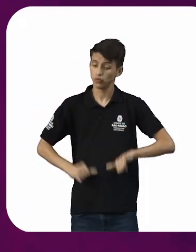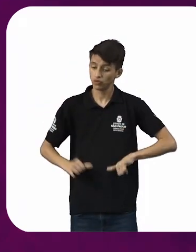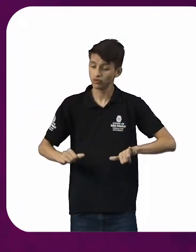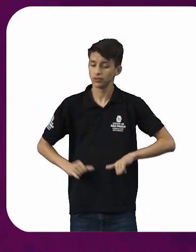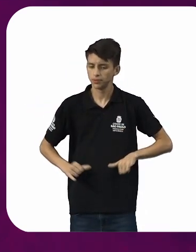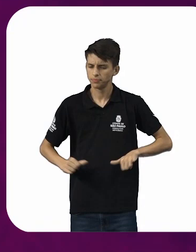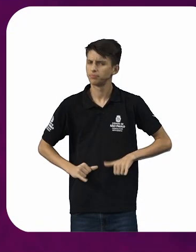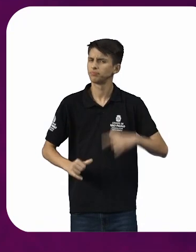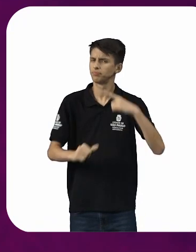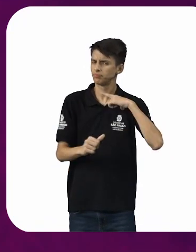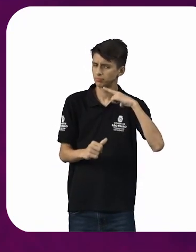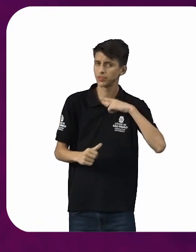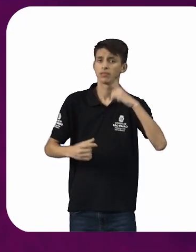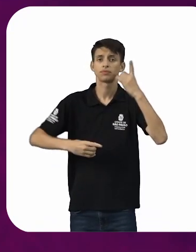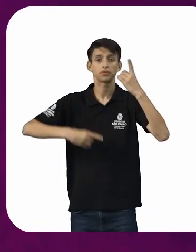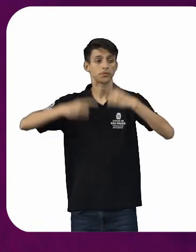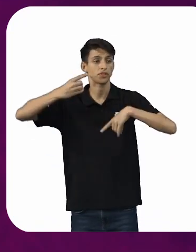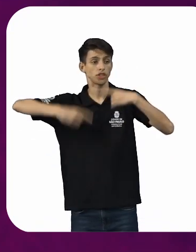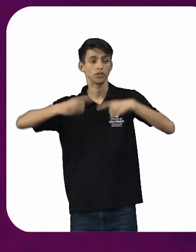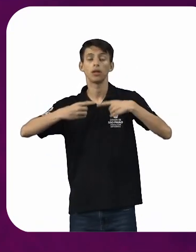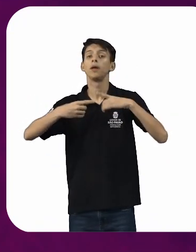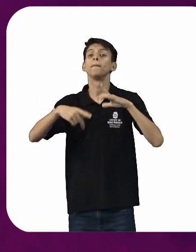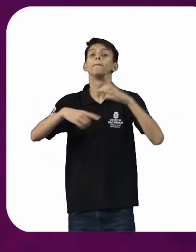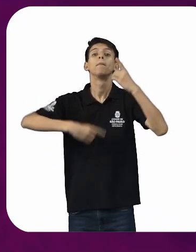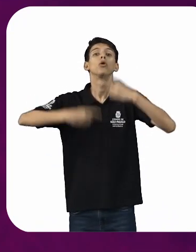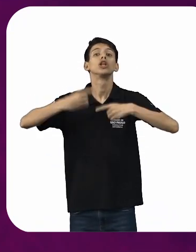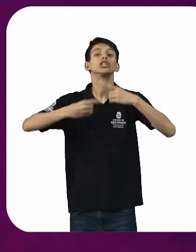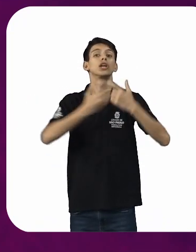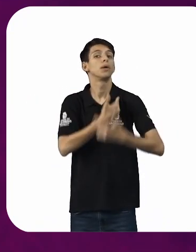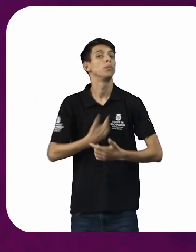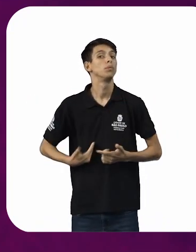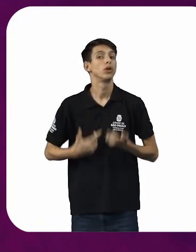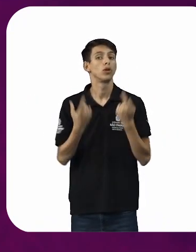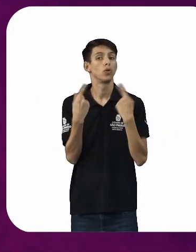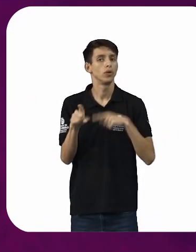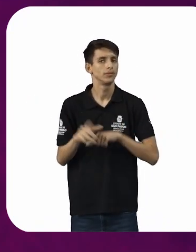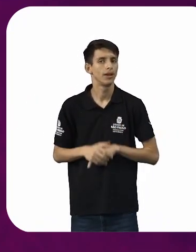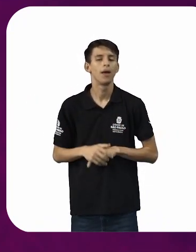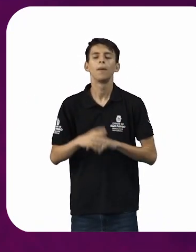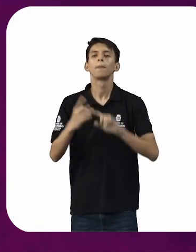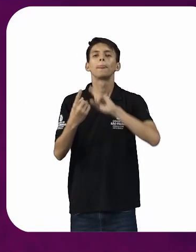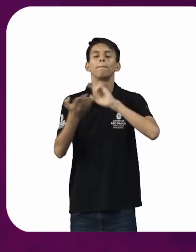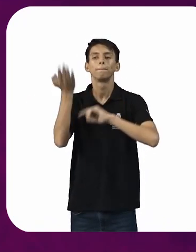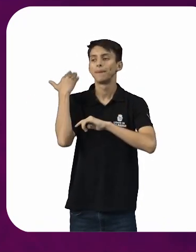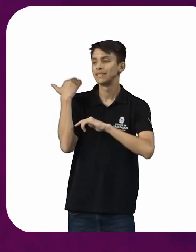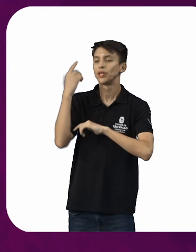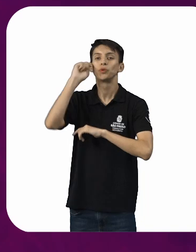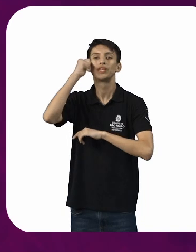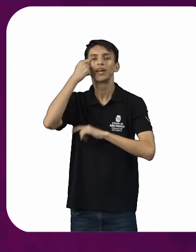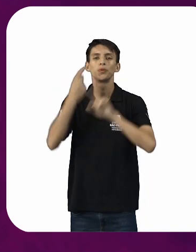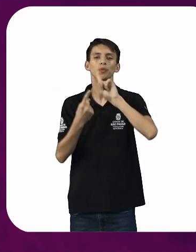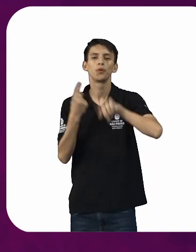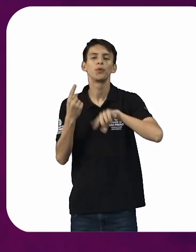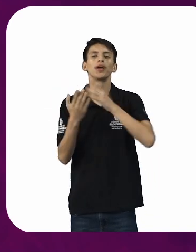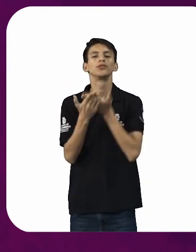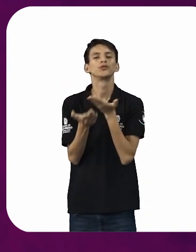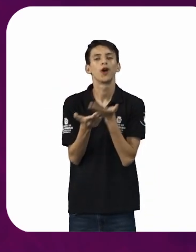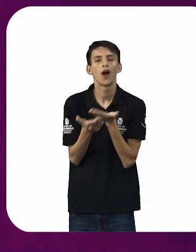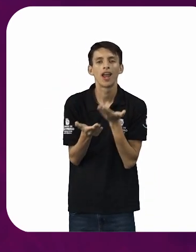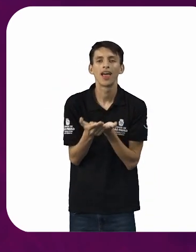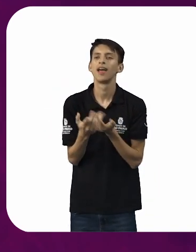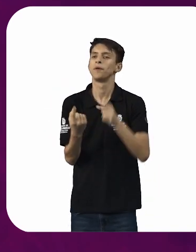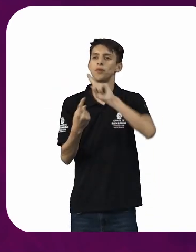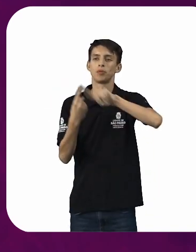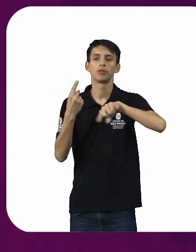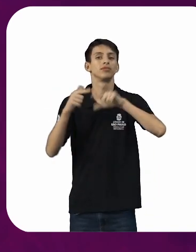tiveram uma série de políticas públicas negativas aplicadas contra elas. A proibição de estudo, a proibição do trabalho, outras